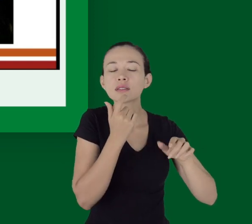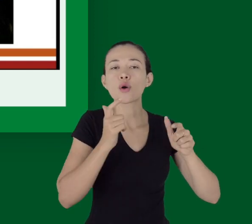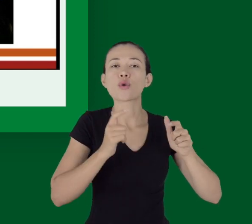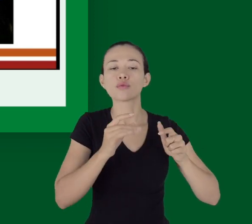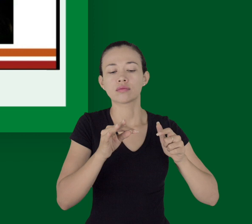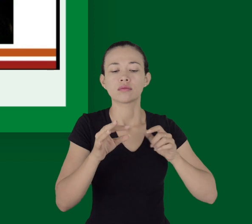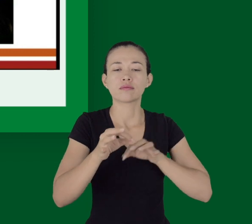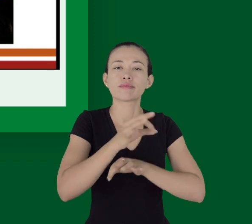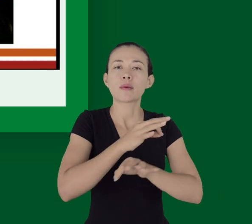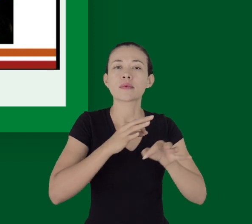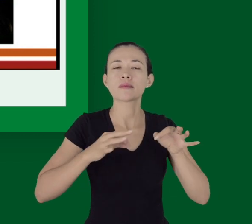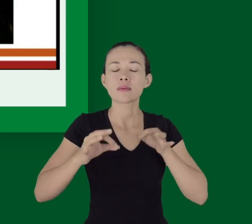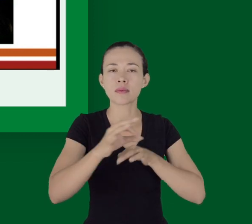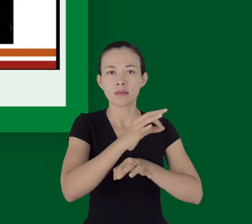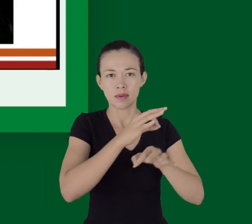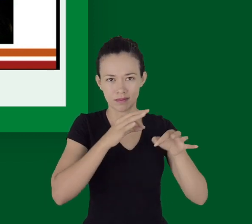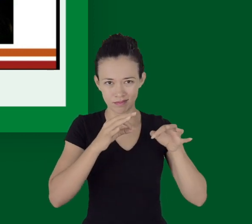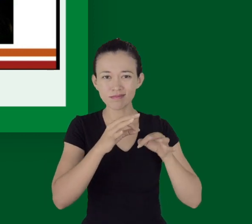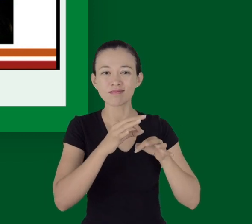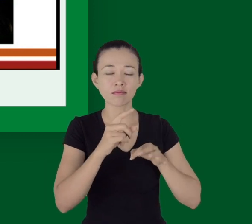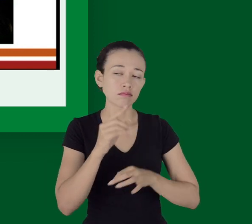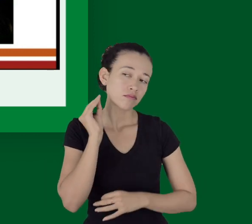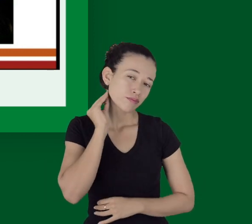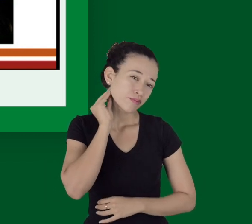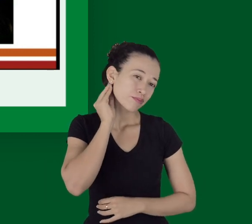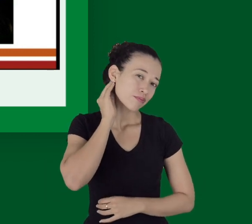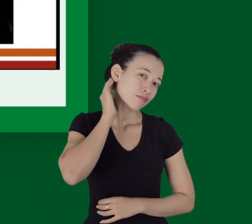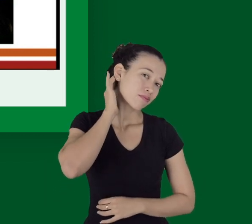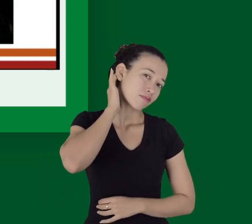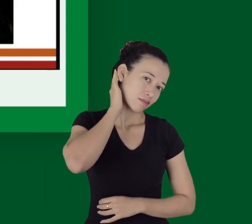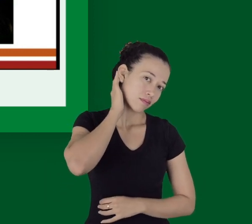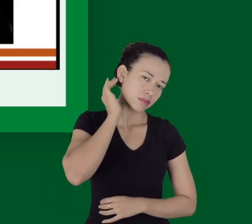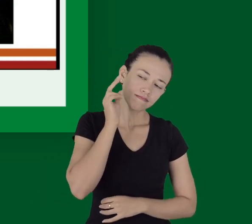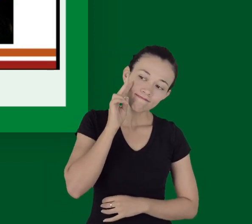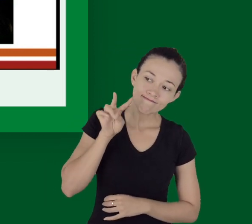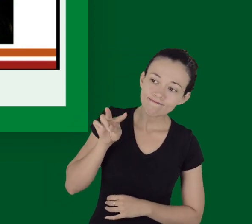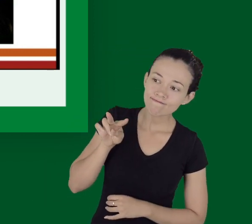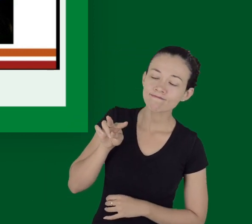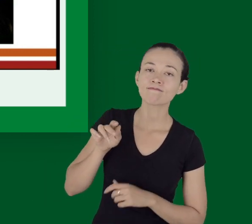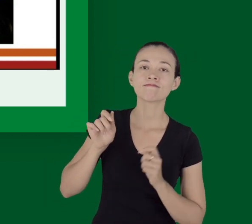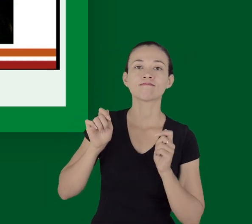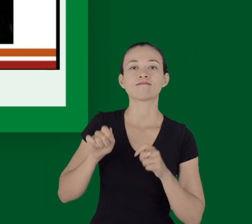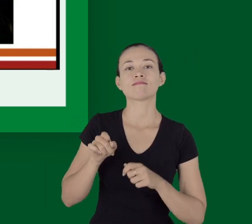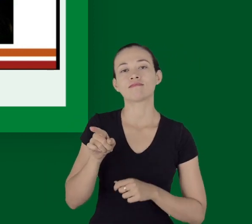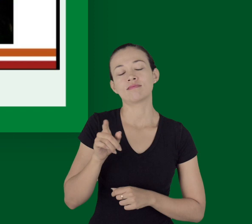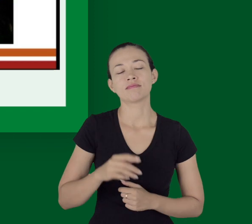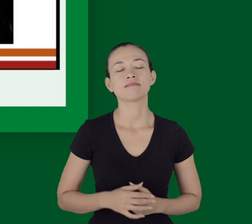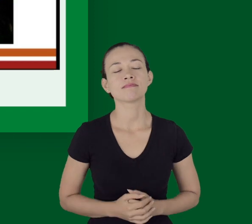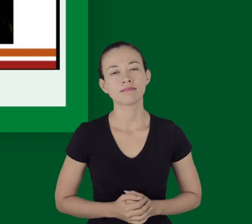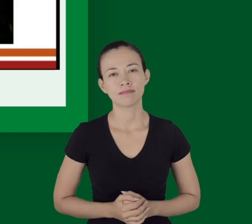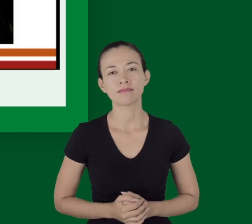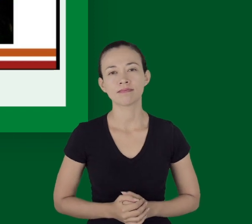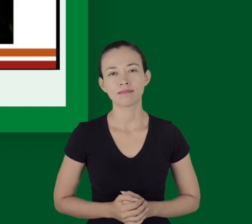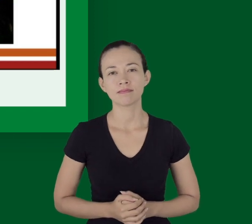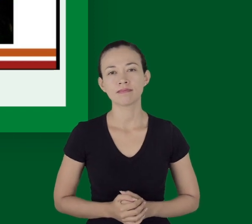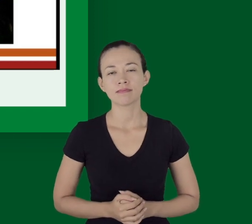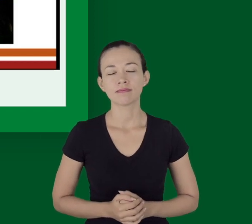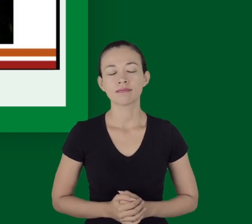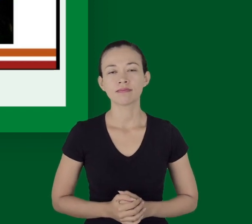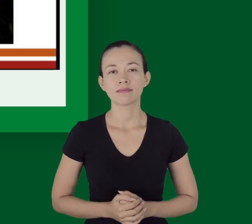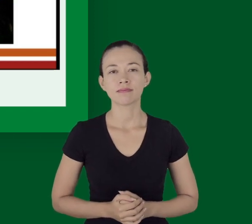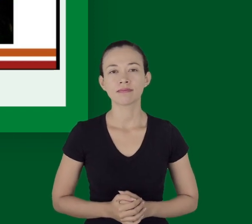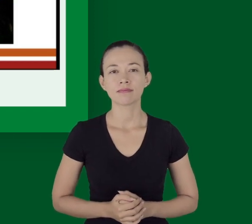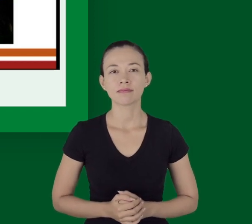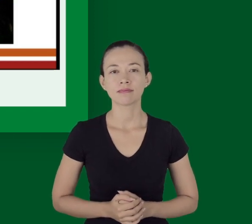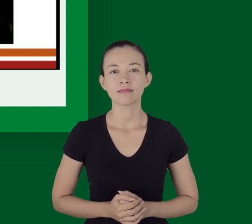sangue nos tecidos. Como o tecido frouxo, ele tem fácil permeabilidade ao redor